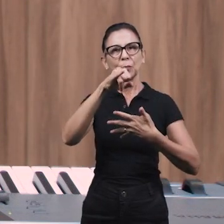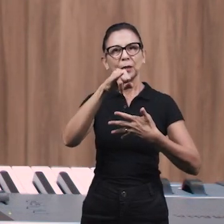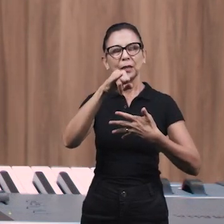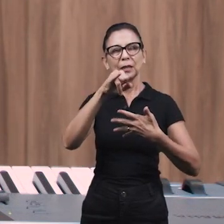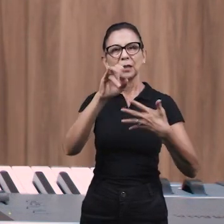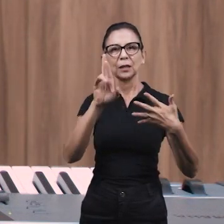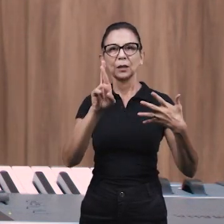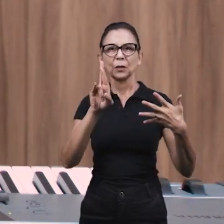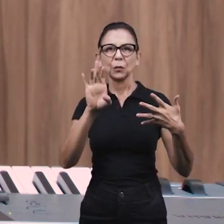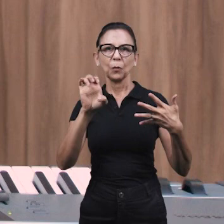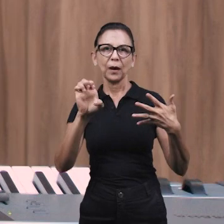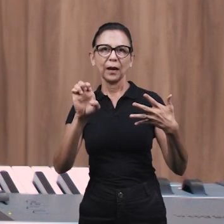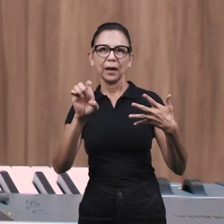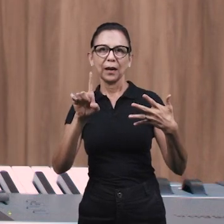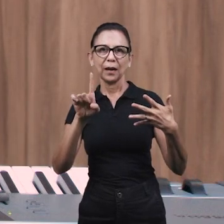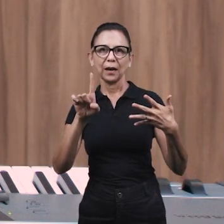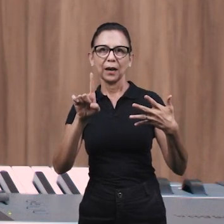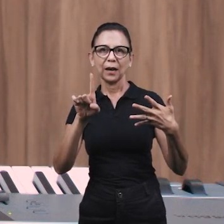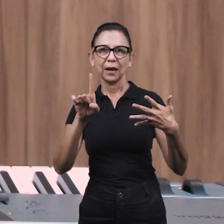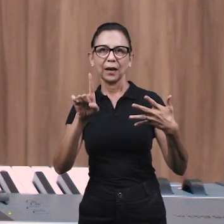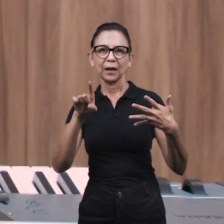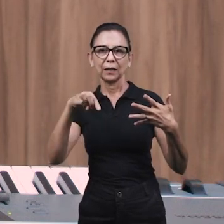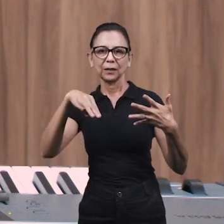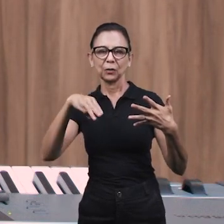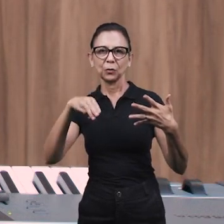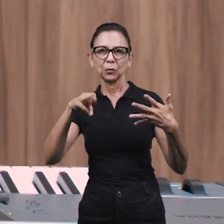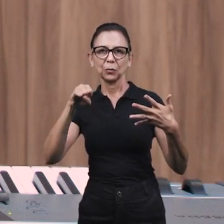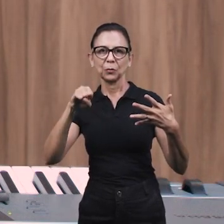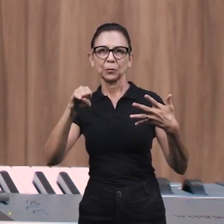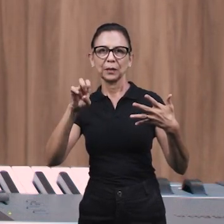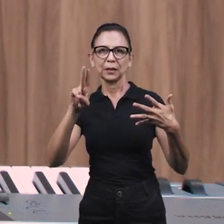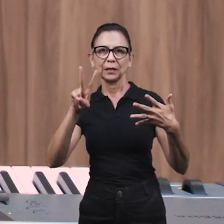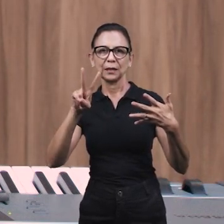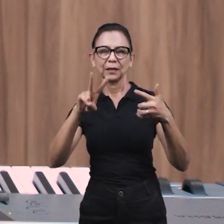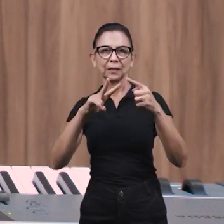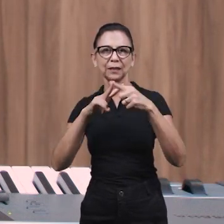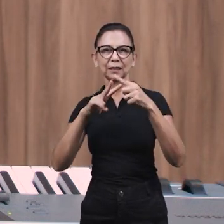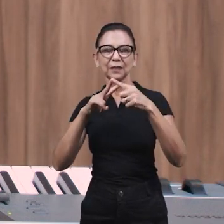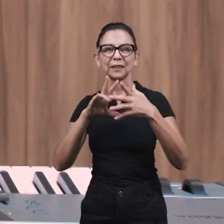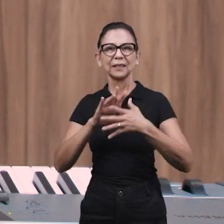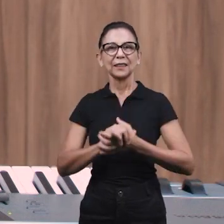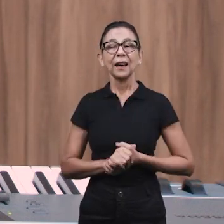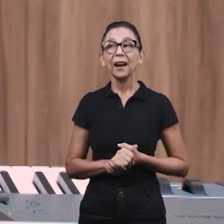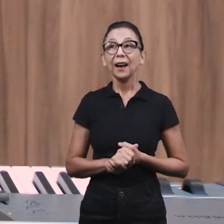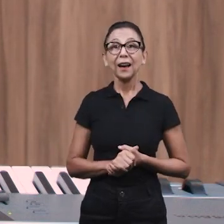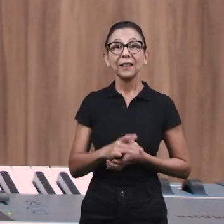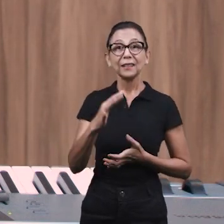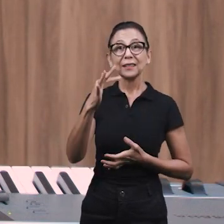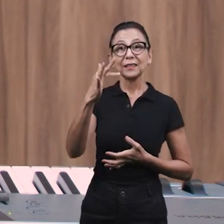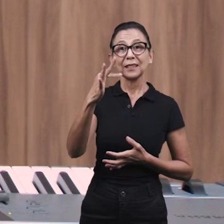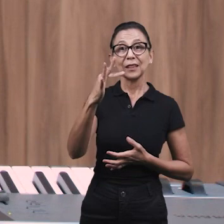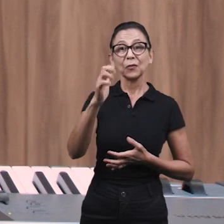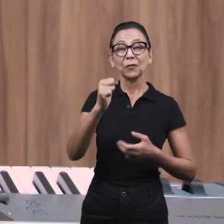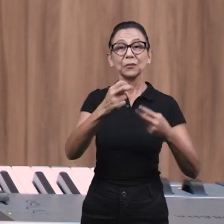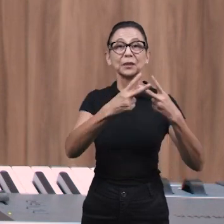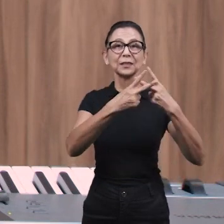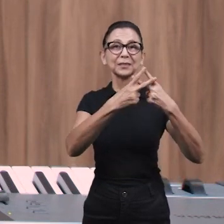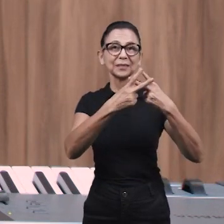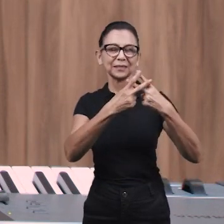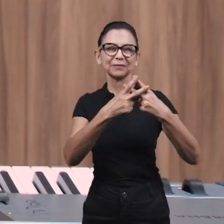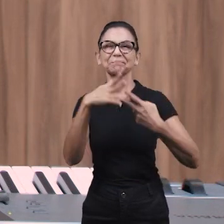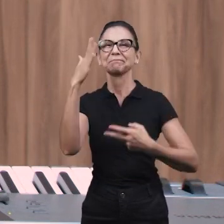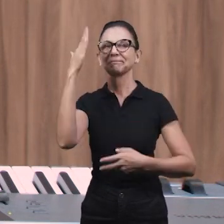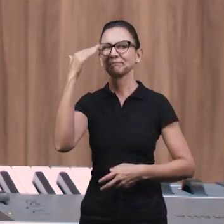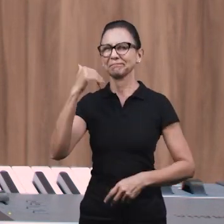o Ré, o Mi. E aqui nós temos uma notinha alterada, que é o Fá sustenido. E eu já sei